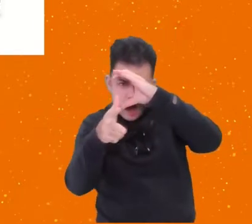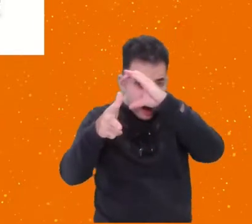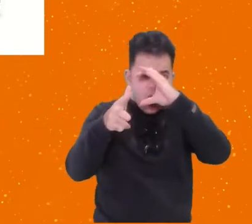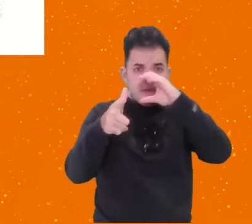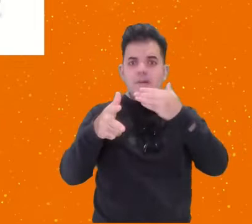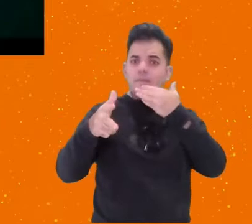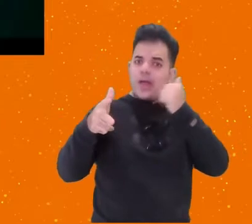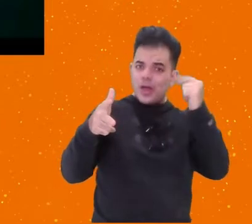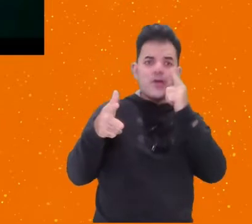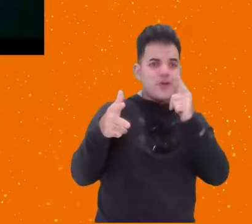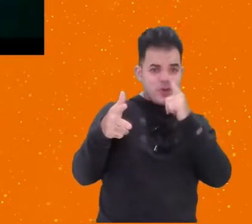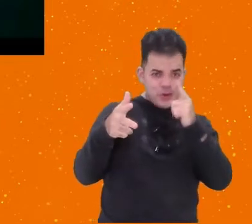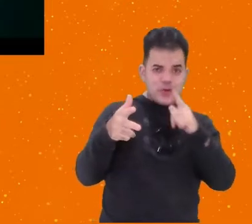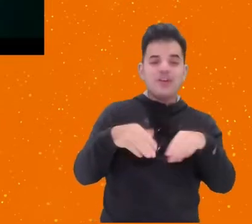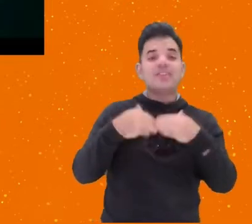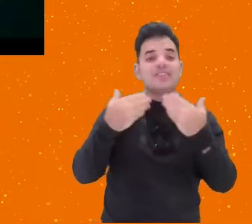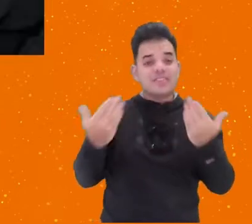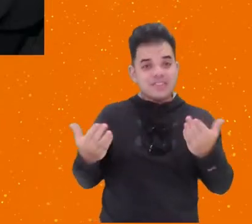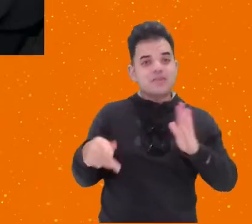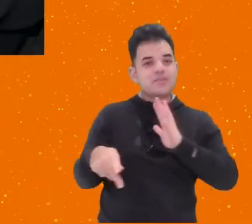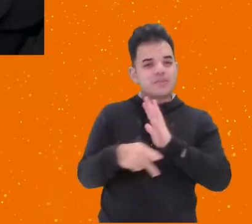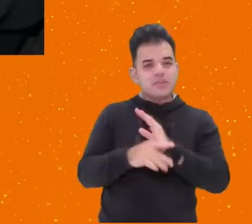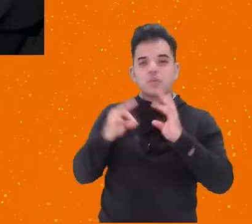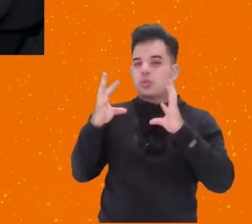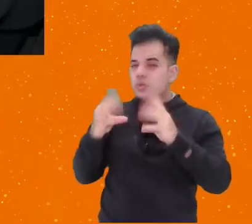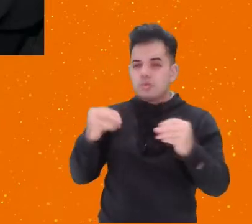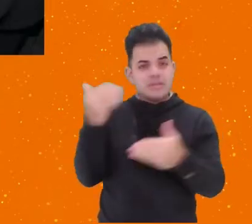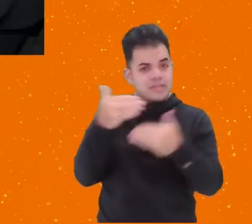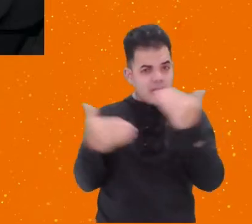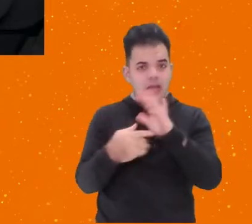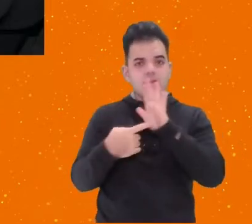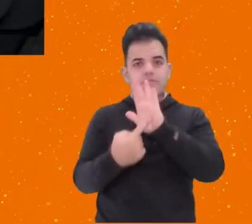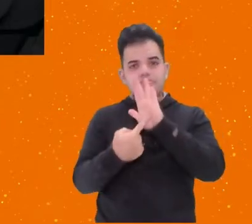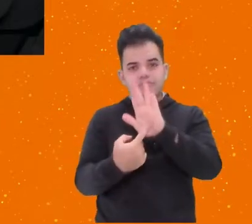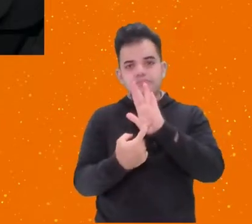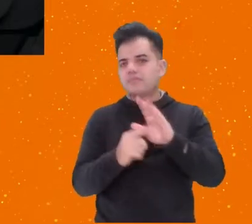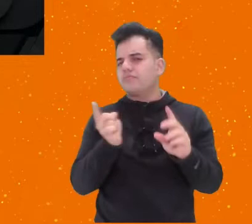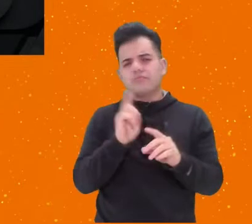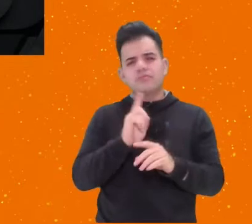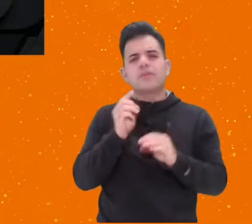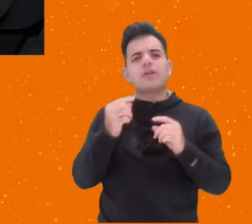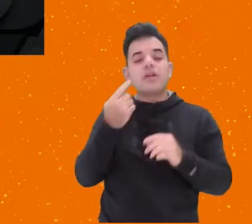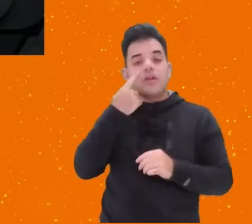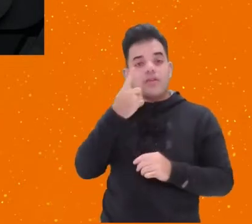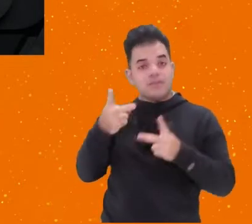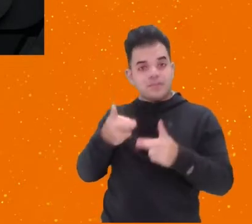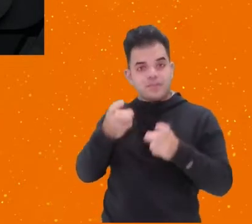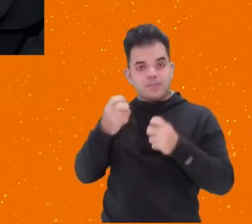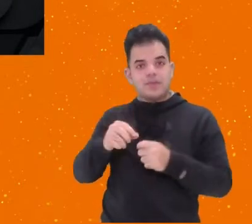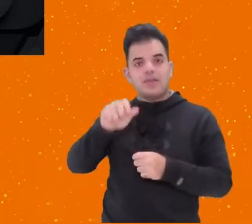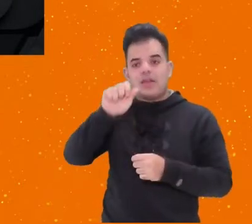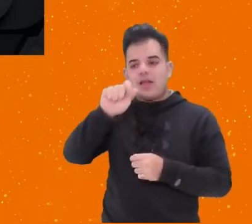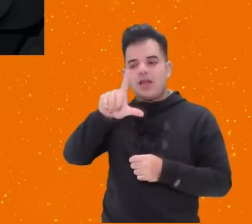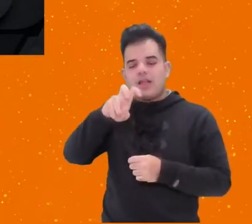daí, não vou passar em todos os slides, mas daí que você vê aqui, por exemplo, uma Alexa